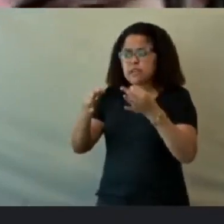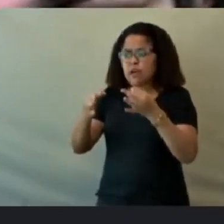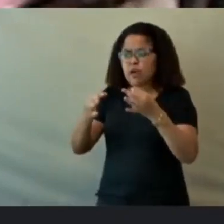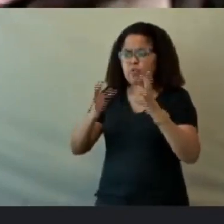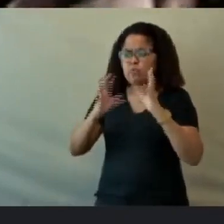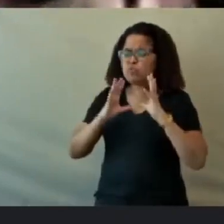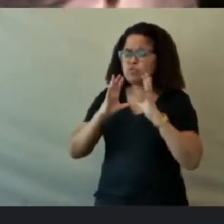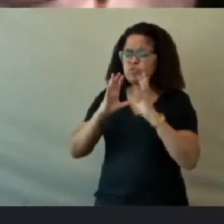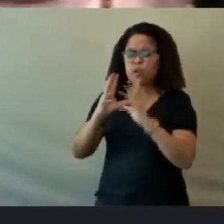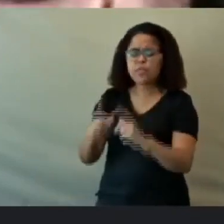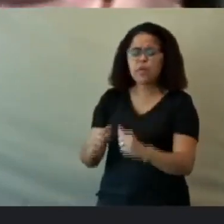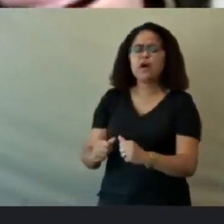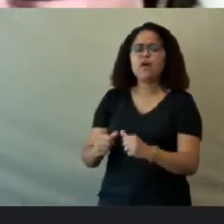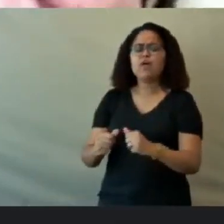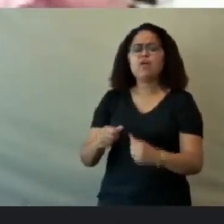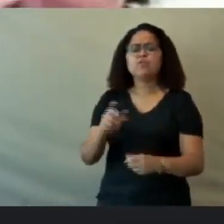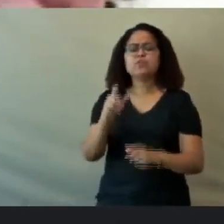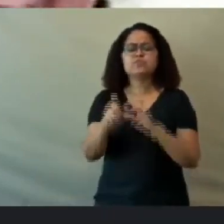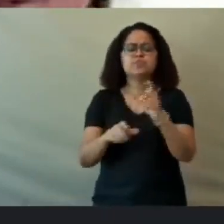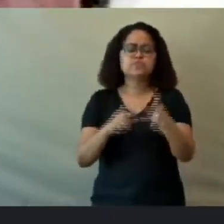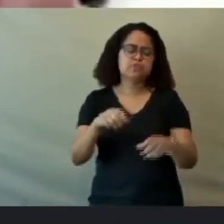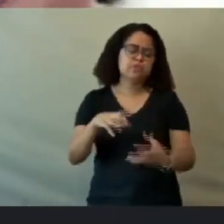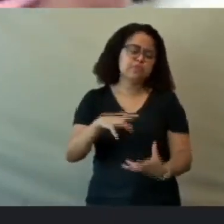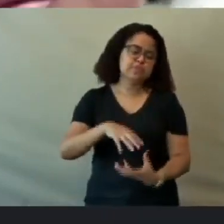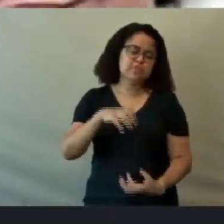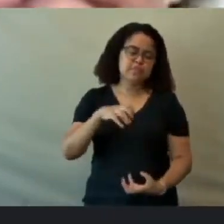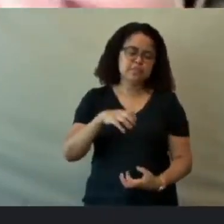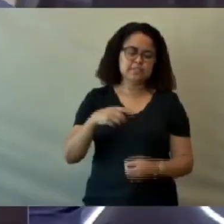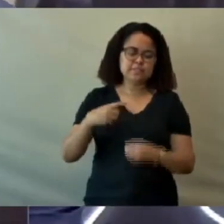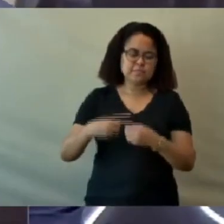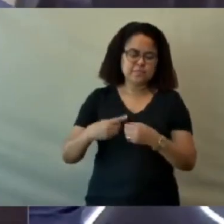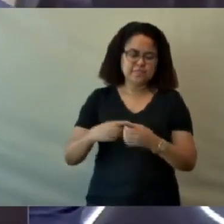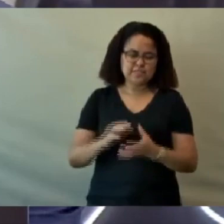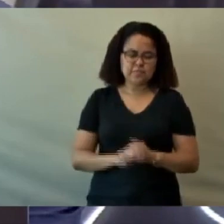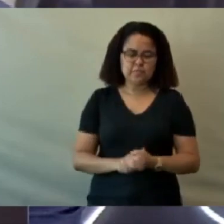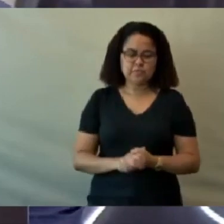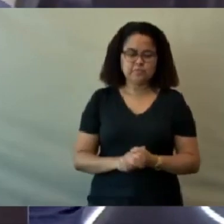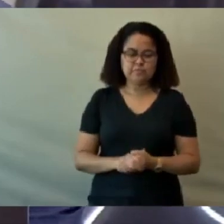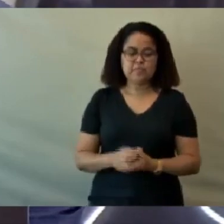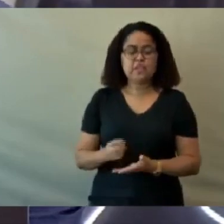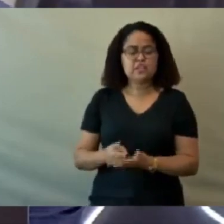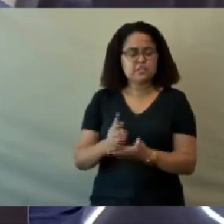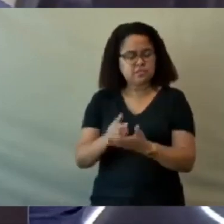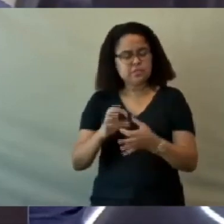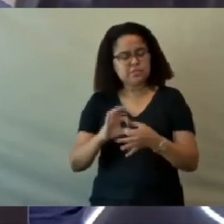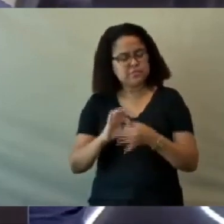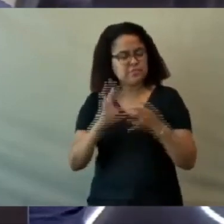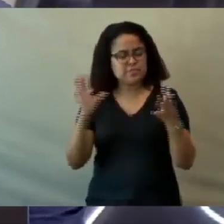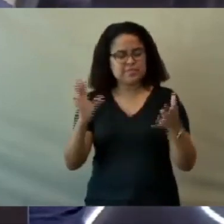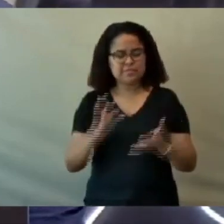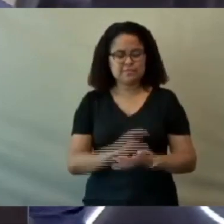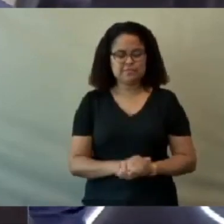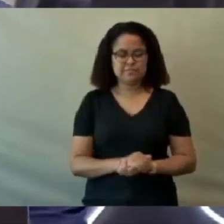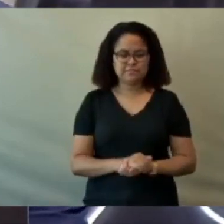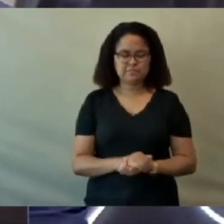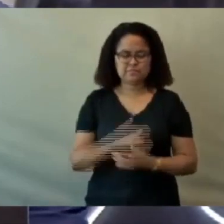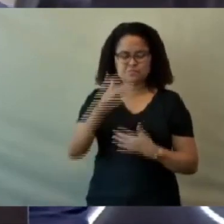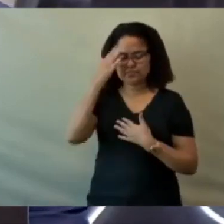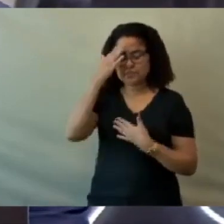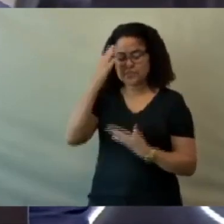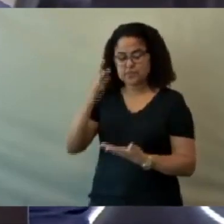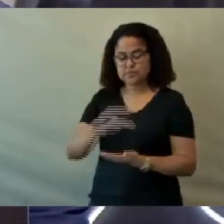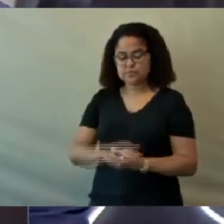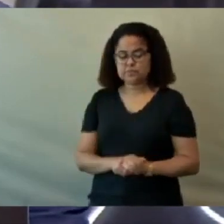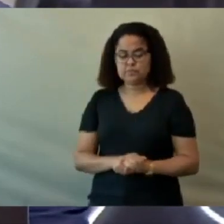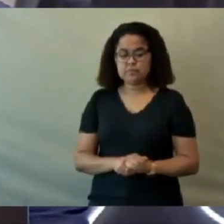obrigada e sigo também à disposição eu que agradeço mas alguém online aí que está